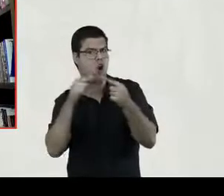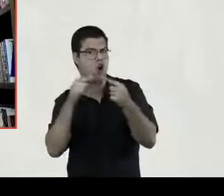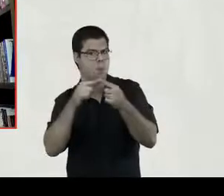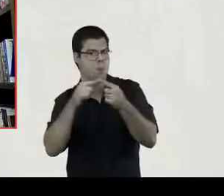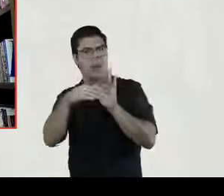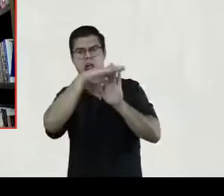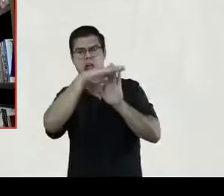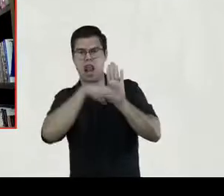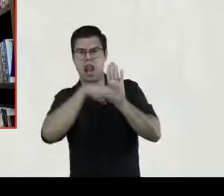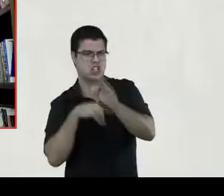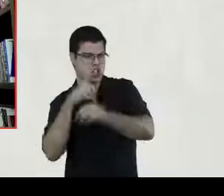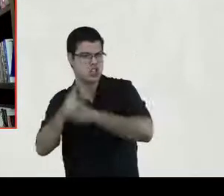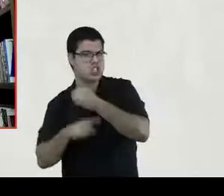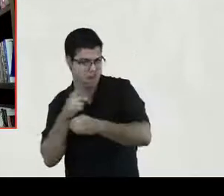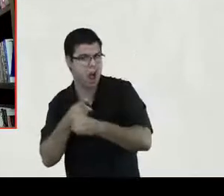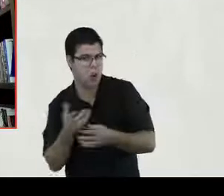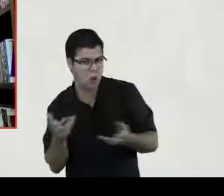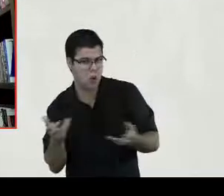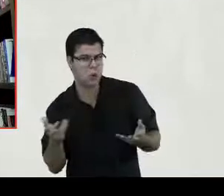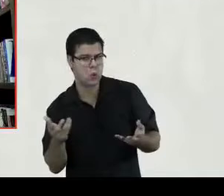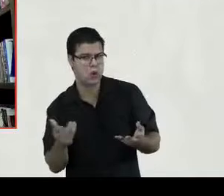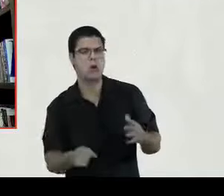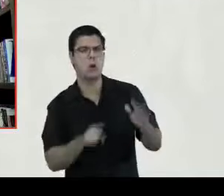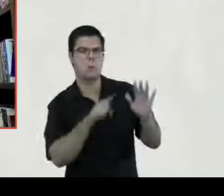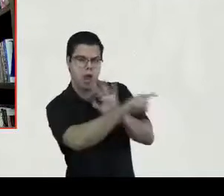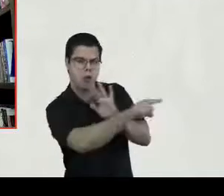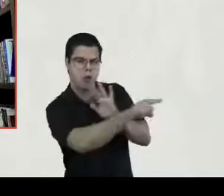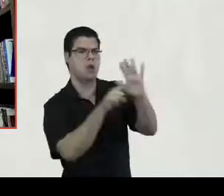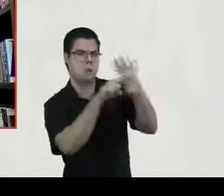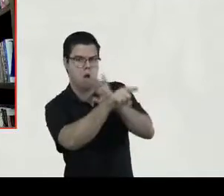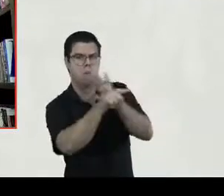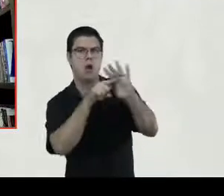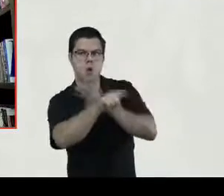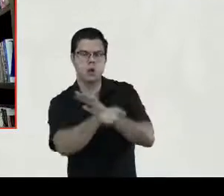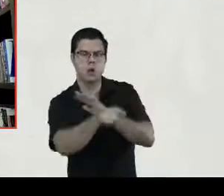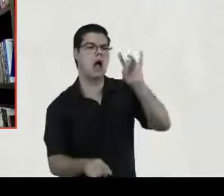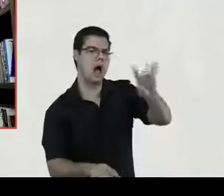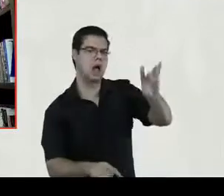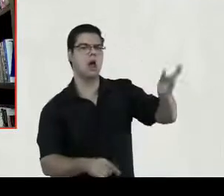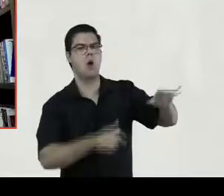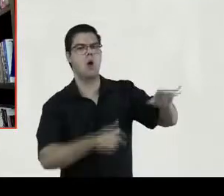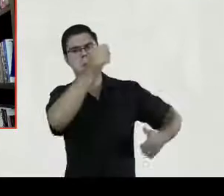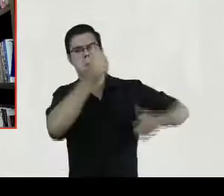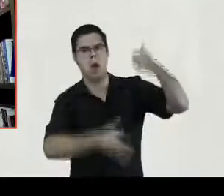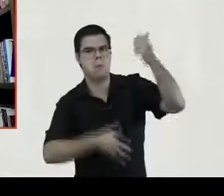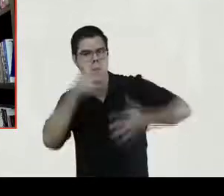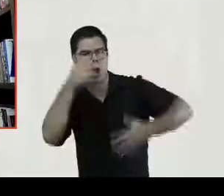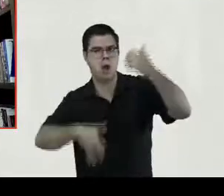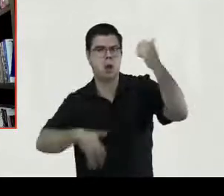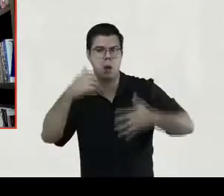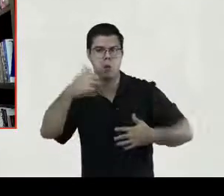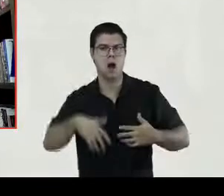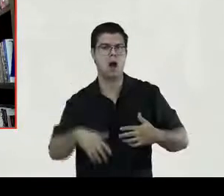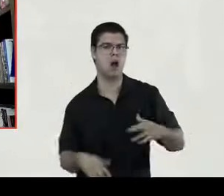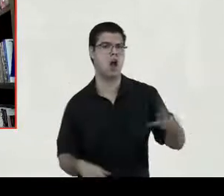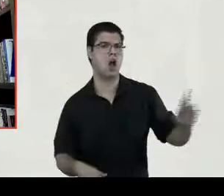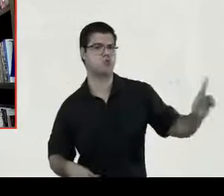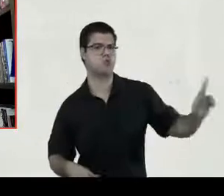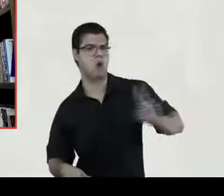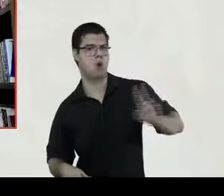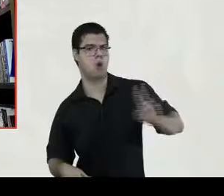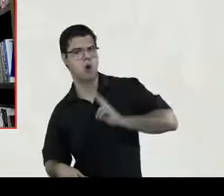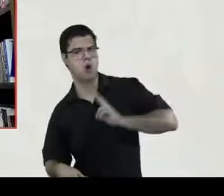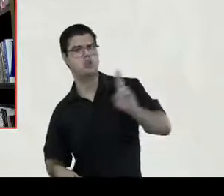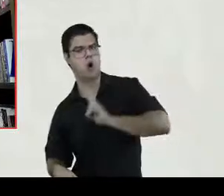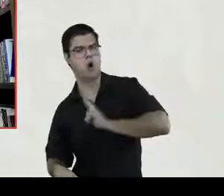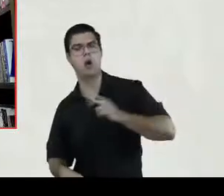eu direciono aqui essas 3 perguntas individuais para cada um, e aí, na sequência, né, então, a ordem de resposta seguiria a ordem